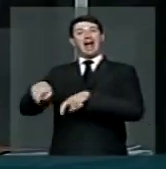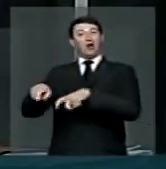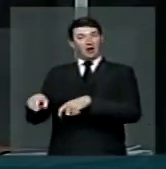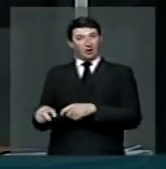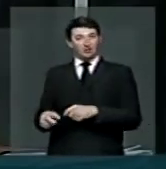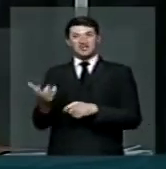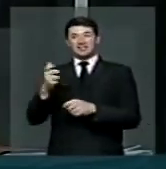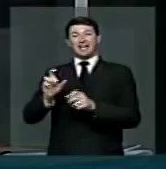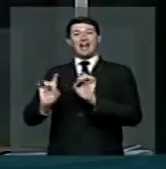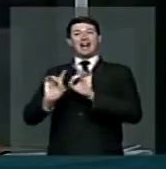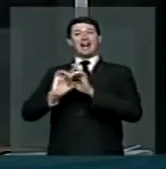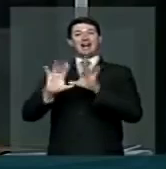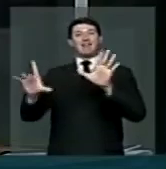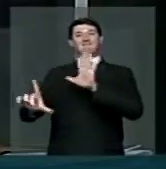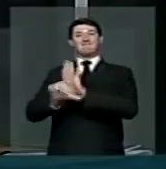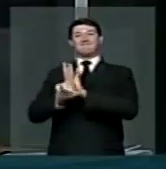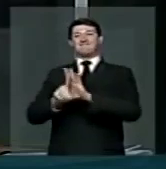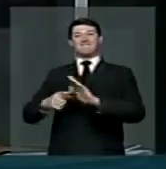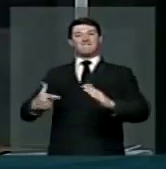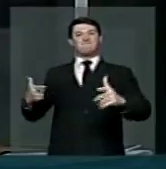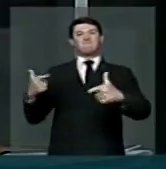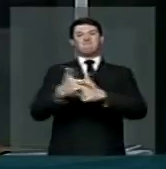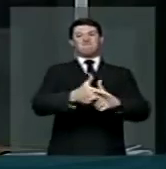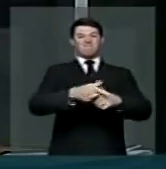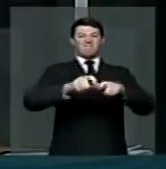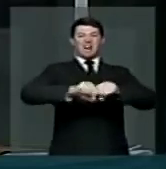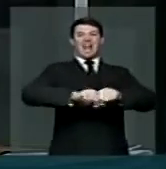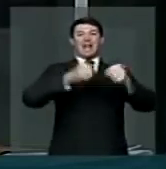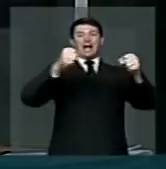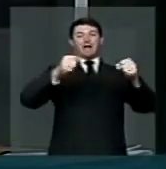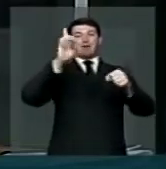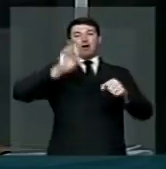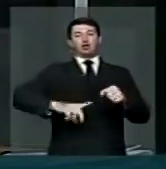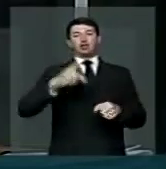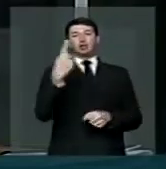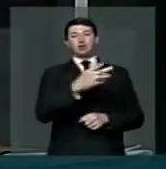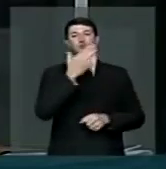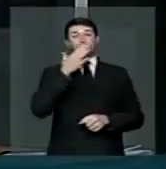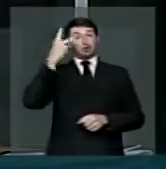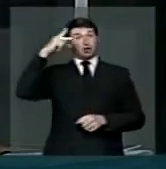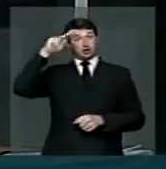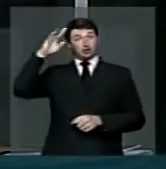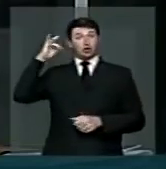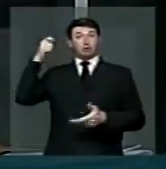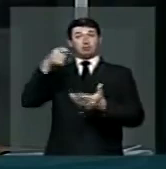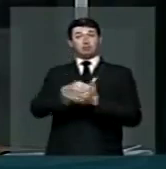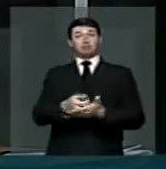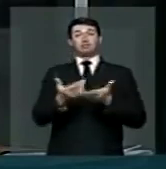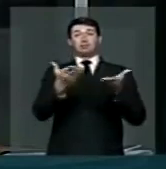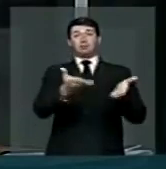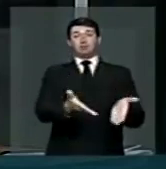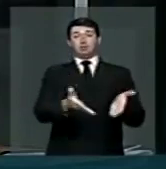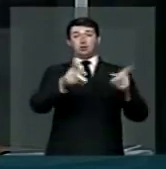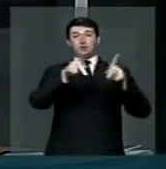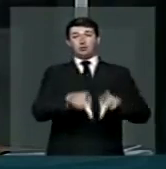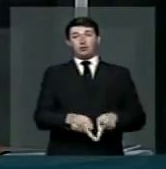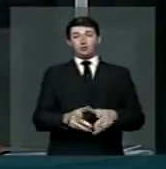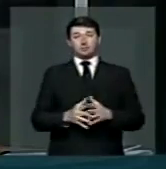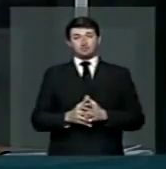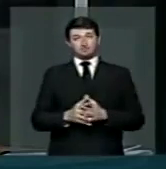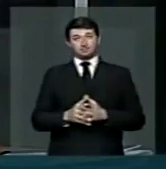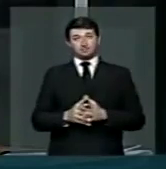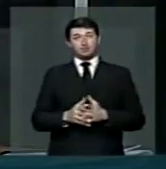dar legalidade à violação de direitos que historicamente impõem aos povos indígenas,